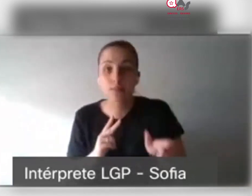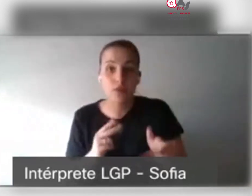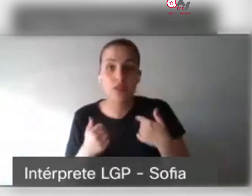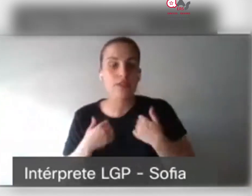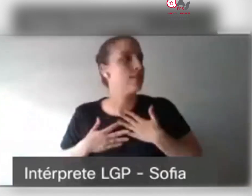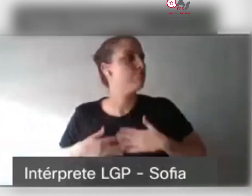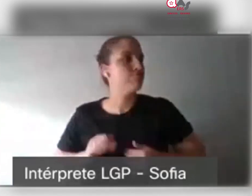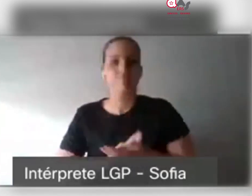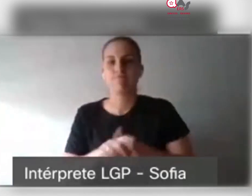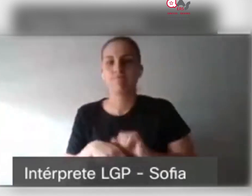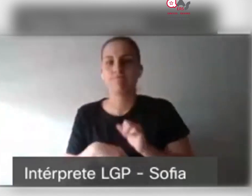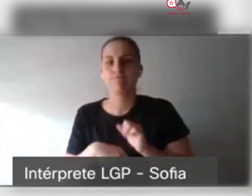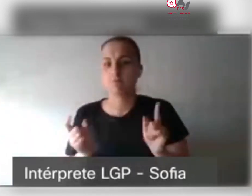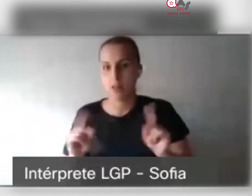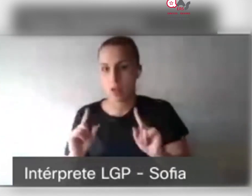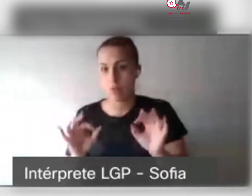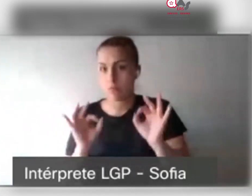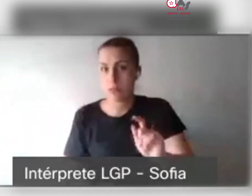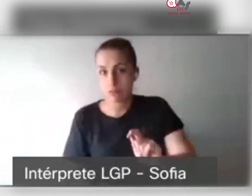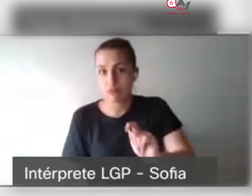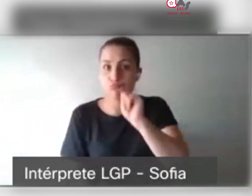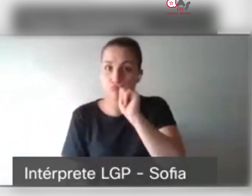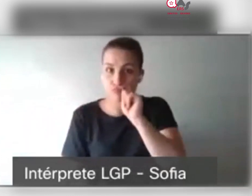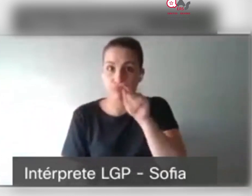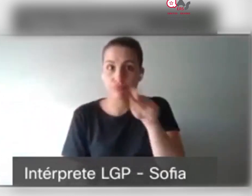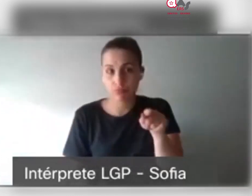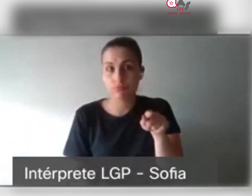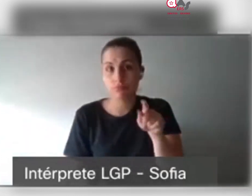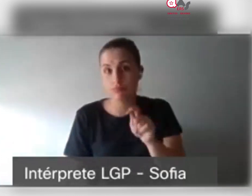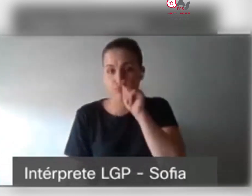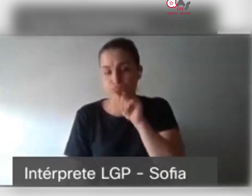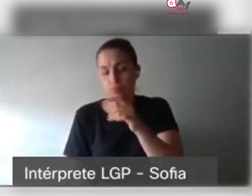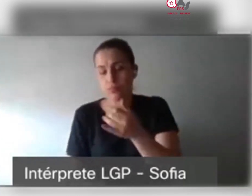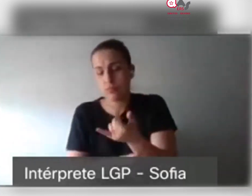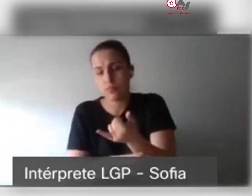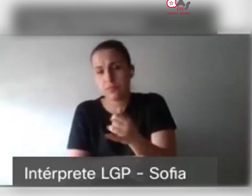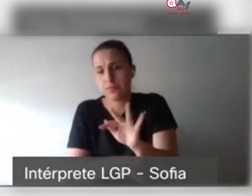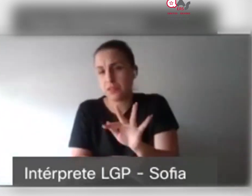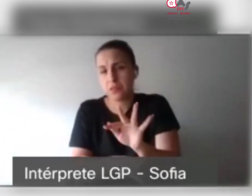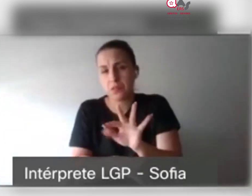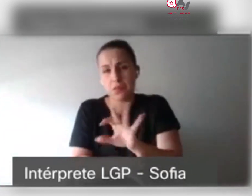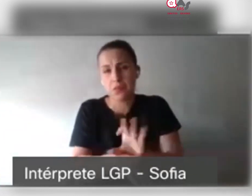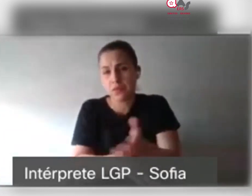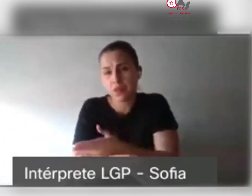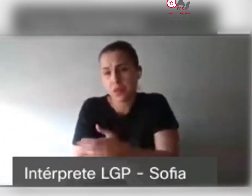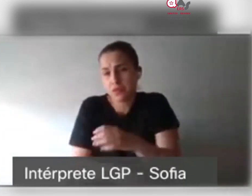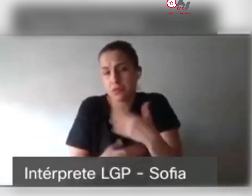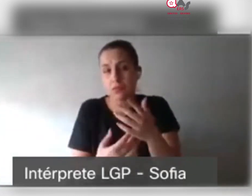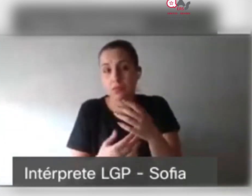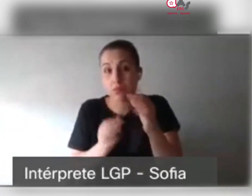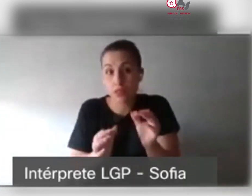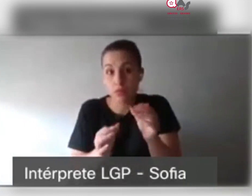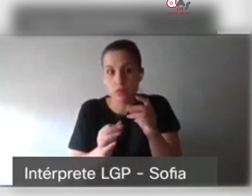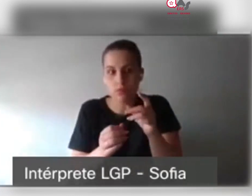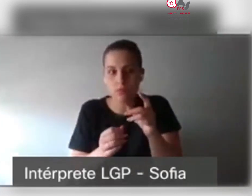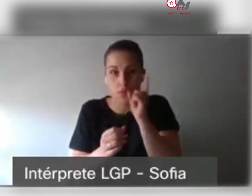Portanto, o teste mesmo realizado 48 horas ou 24 horas antes, que seja, ainda assim, no dia em que o doente,